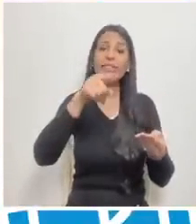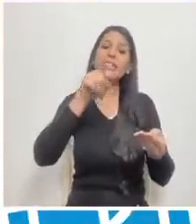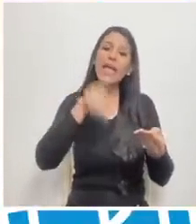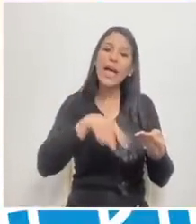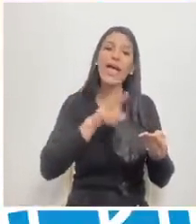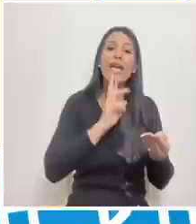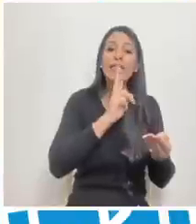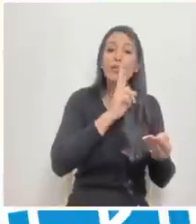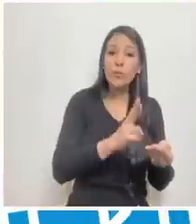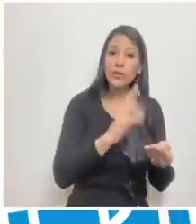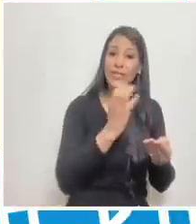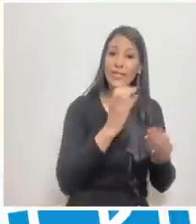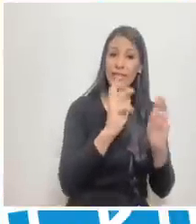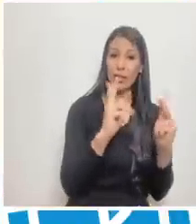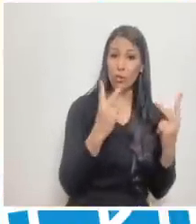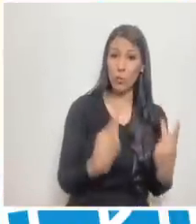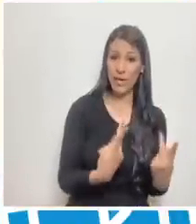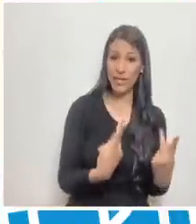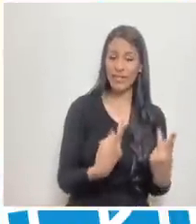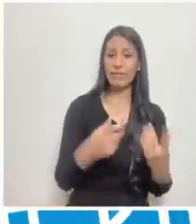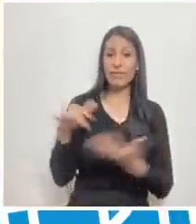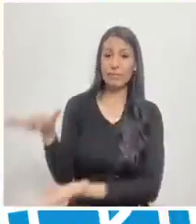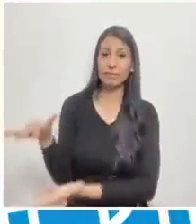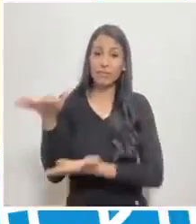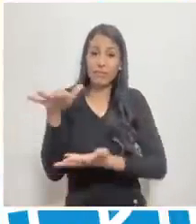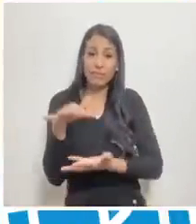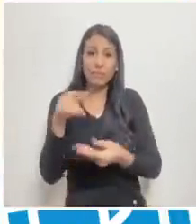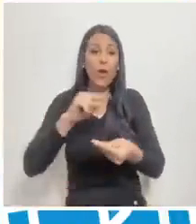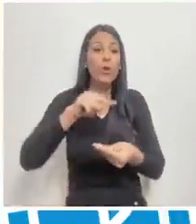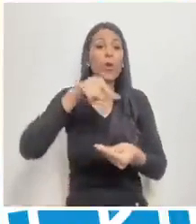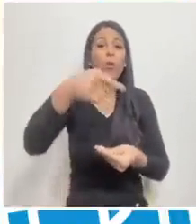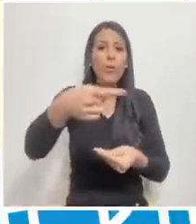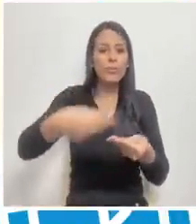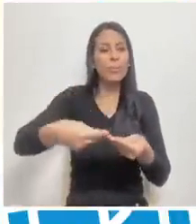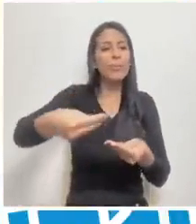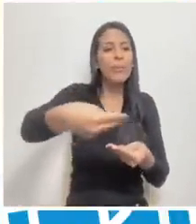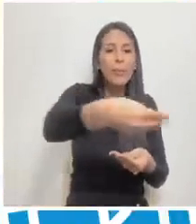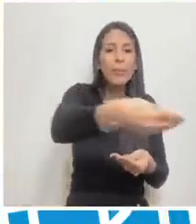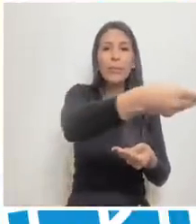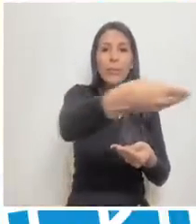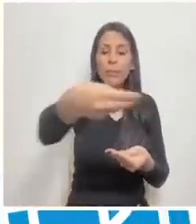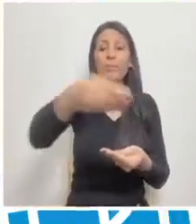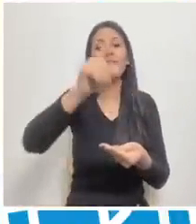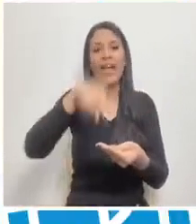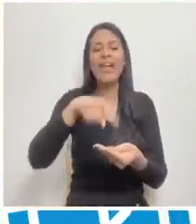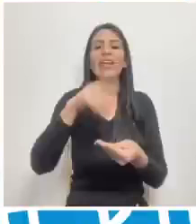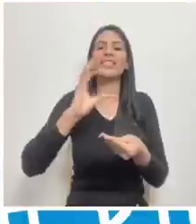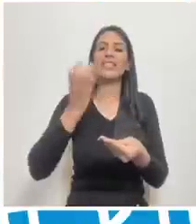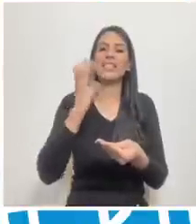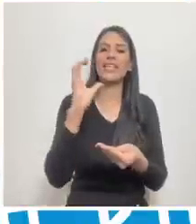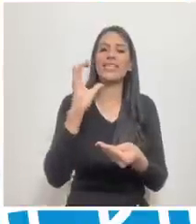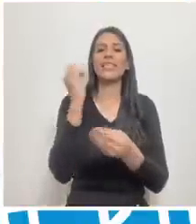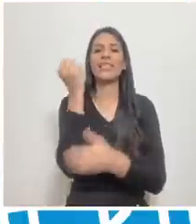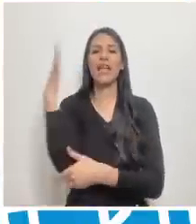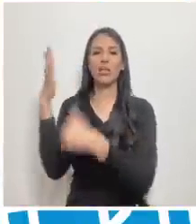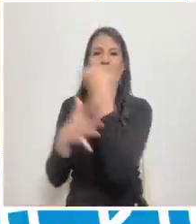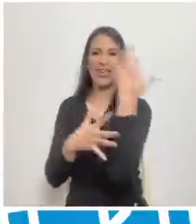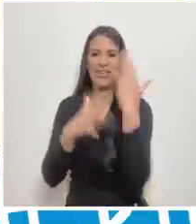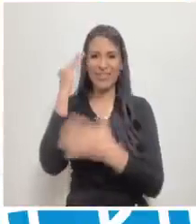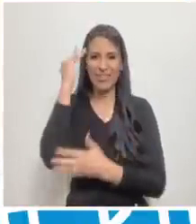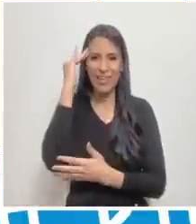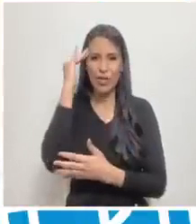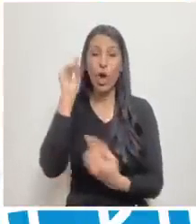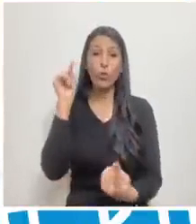responder ciências humanas e ciências da natureza. O objetivo não é avaliar o aluno. O objetivo